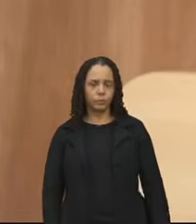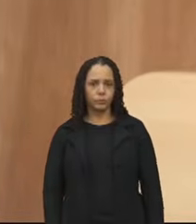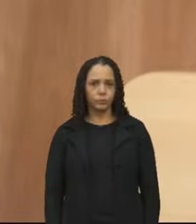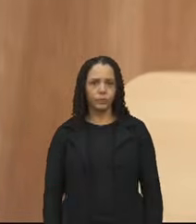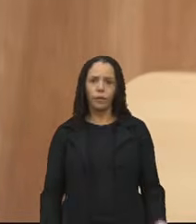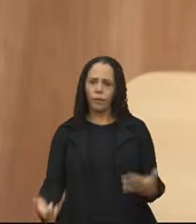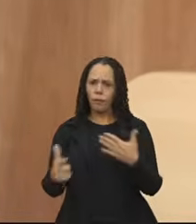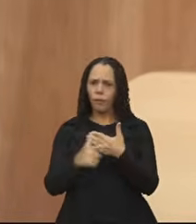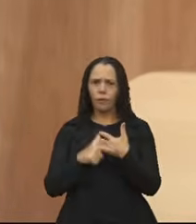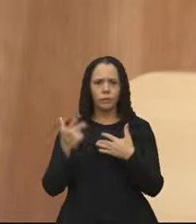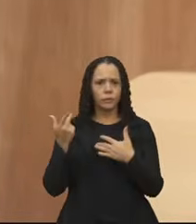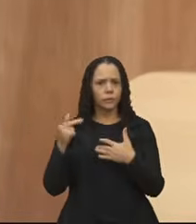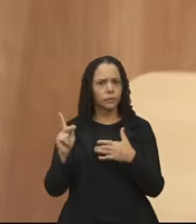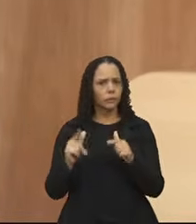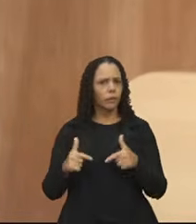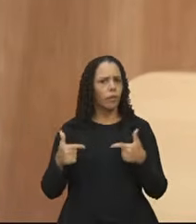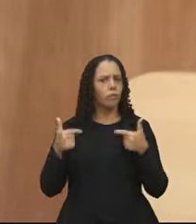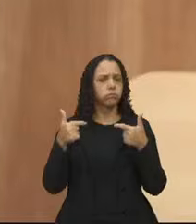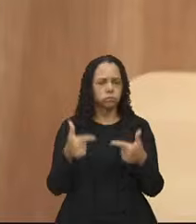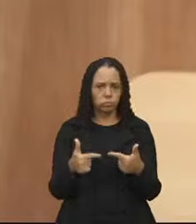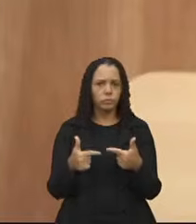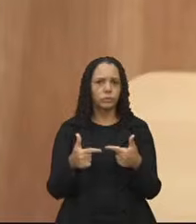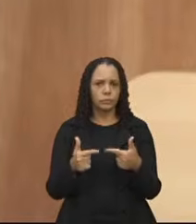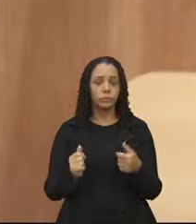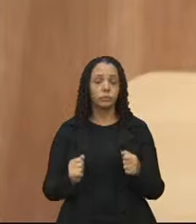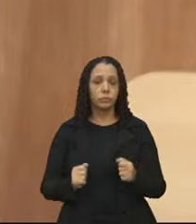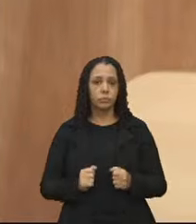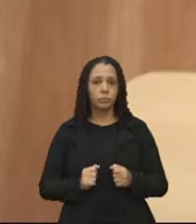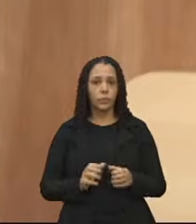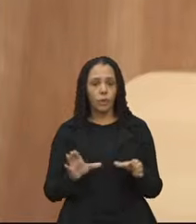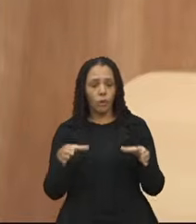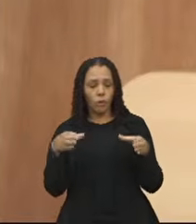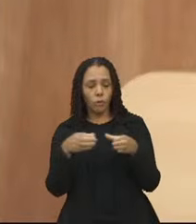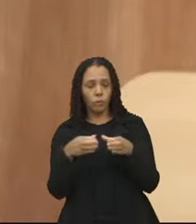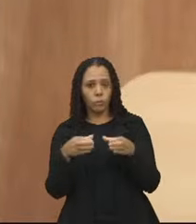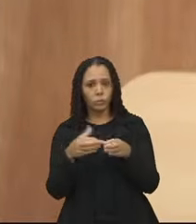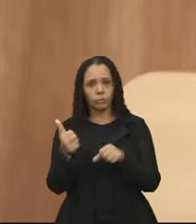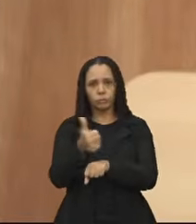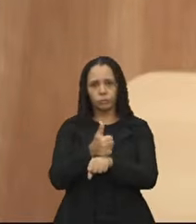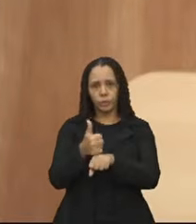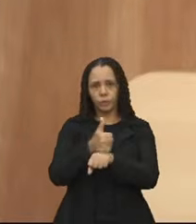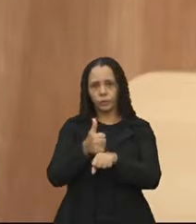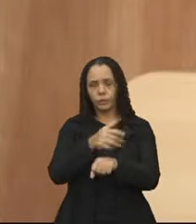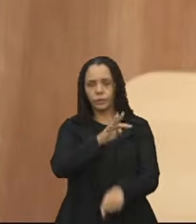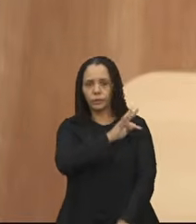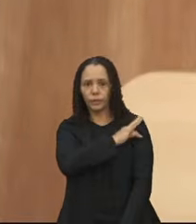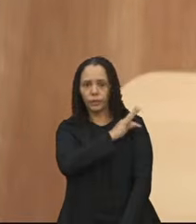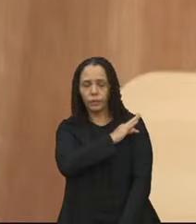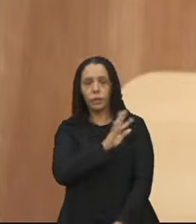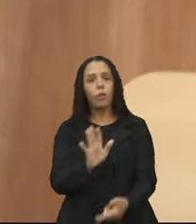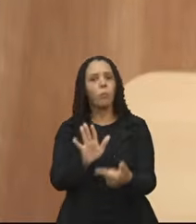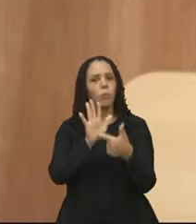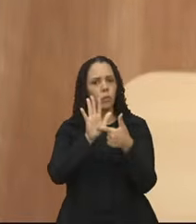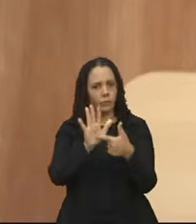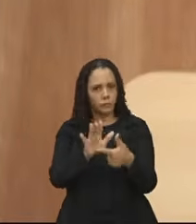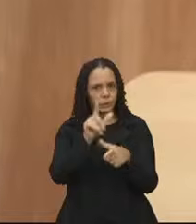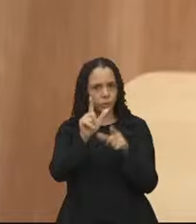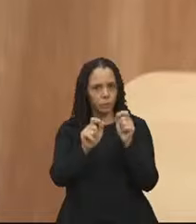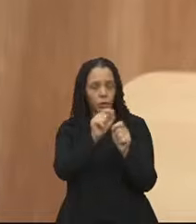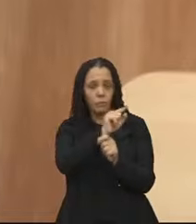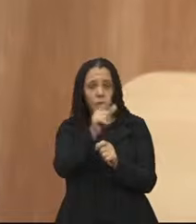para defender o município de Jacareí. Então, uma equipe técnica, para que vocês não sejam confundidos,